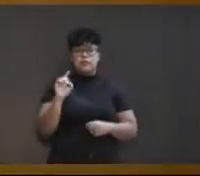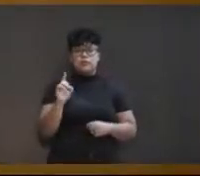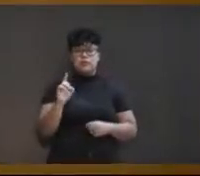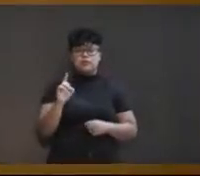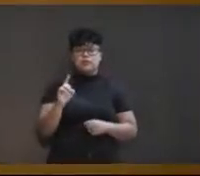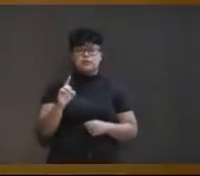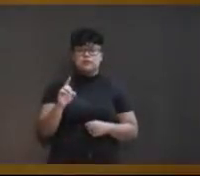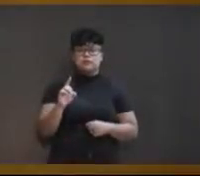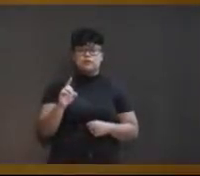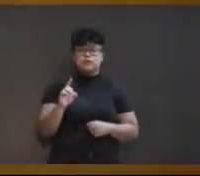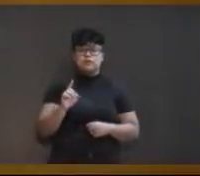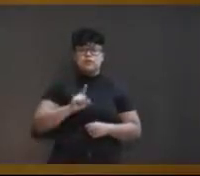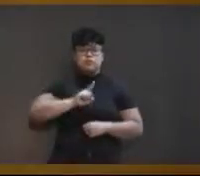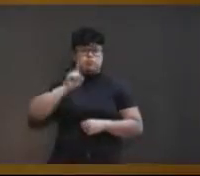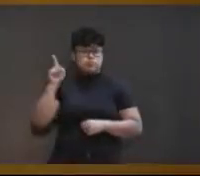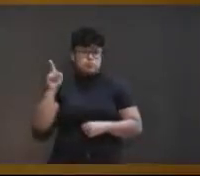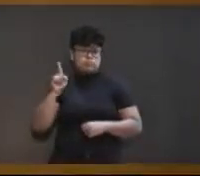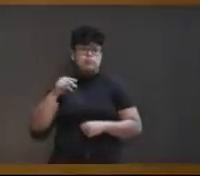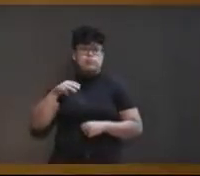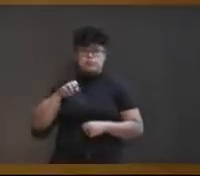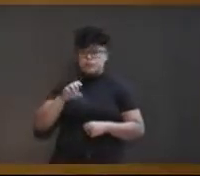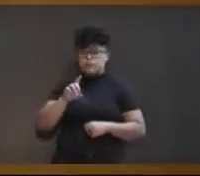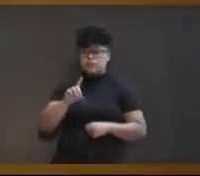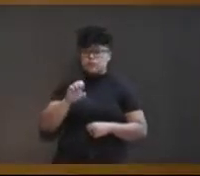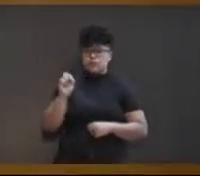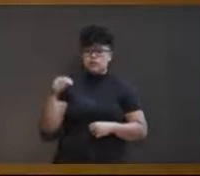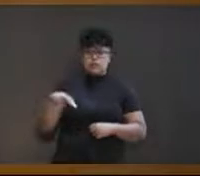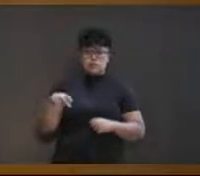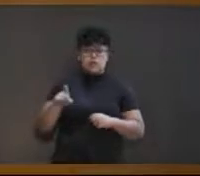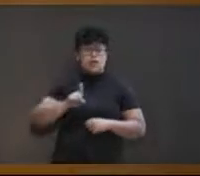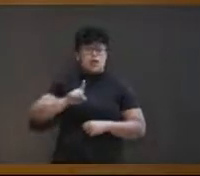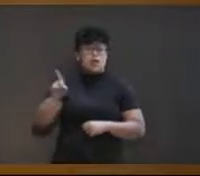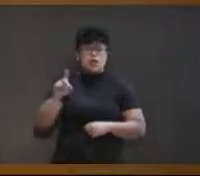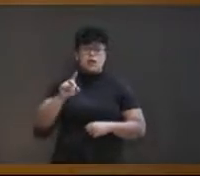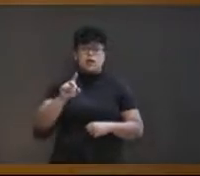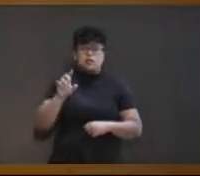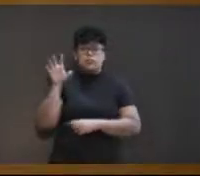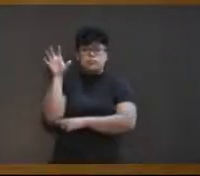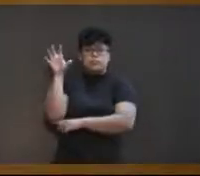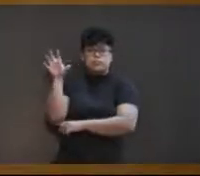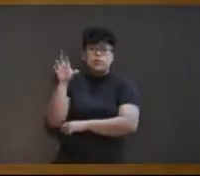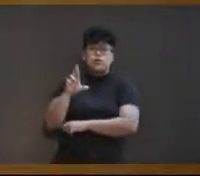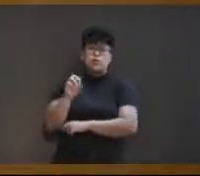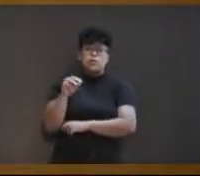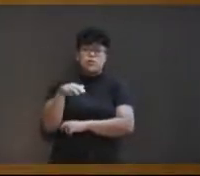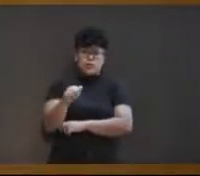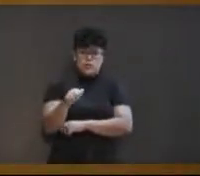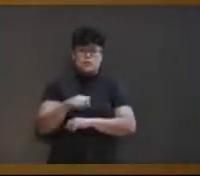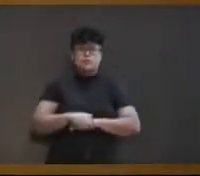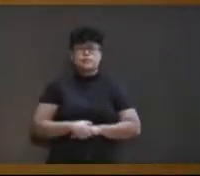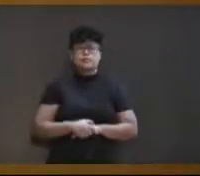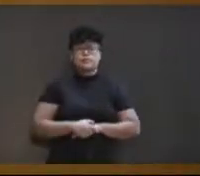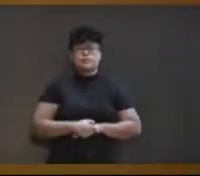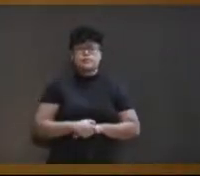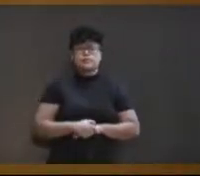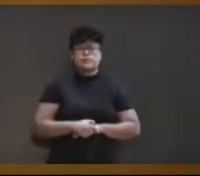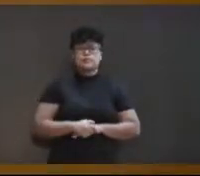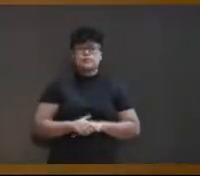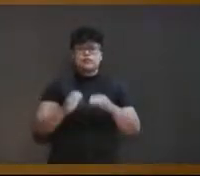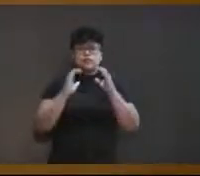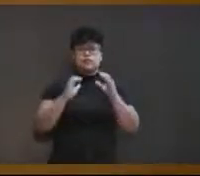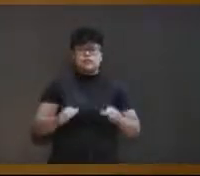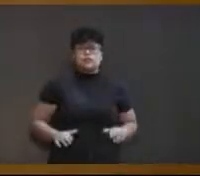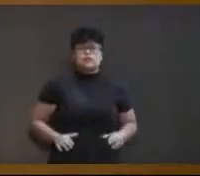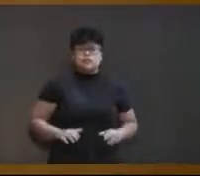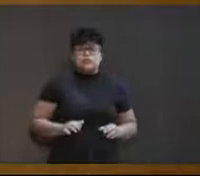de Madson e da Universidade de Roma la Sapienza no ela e do programa